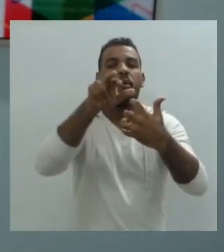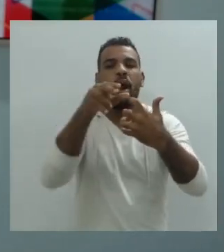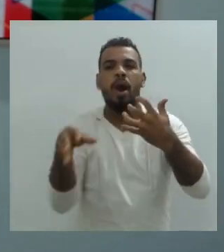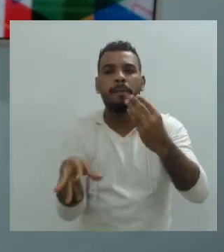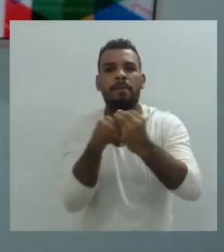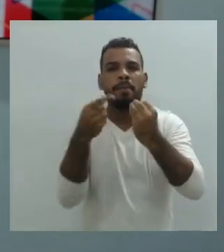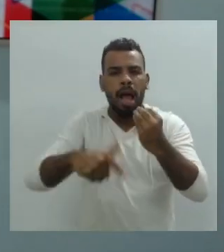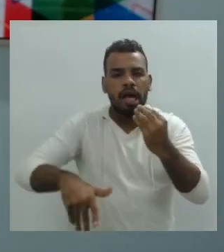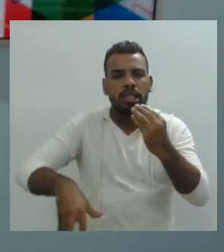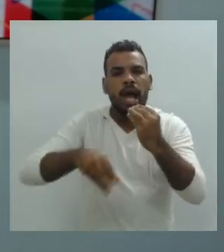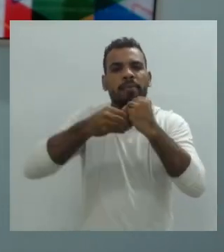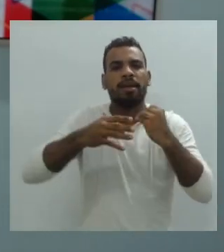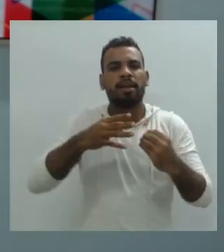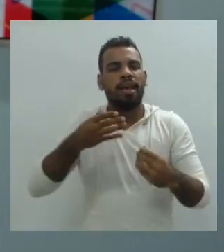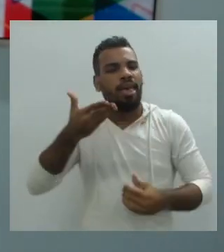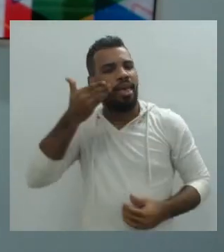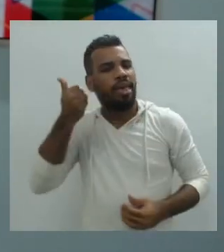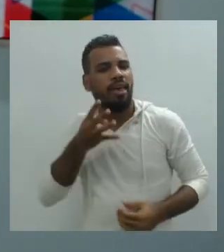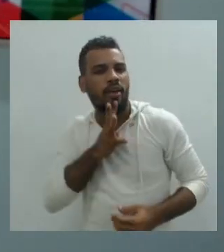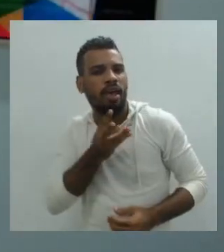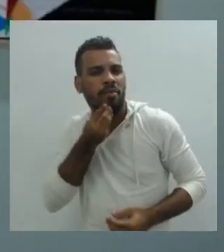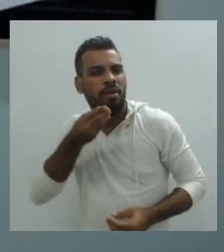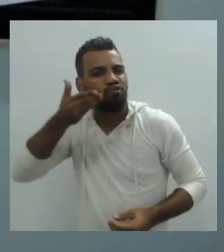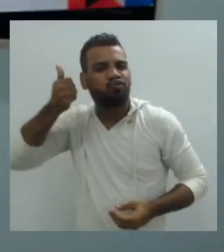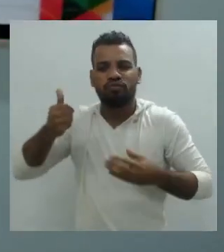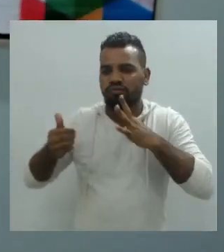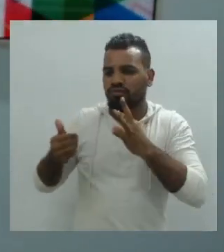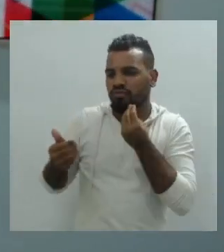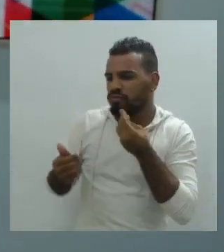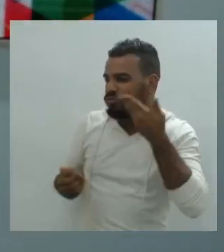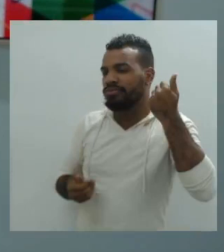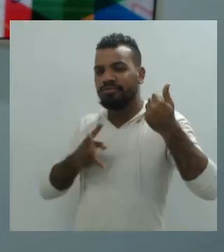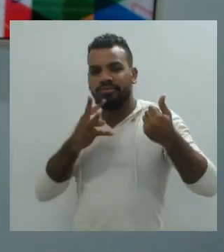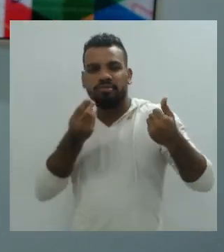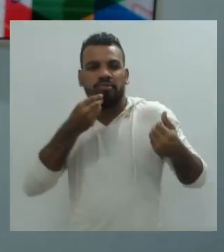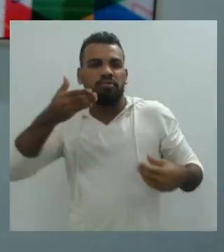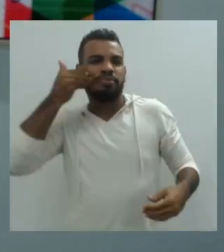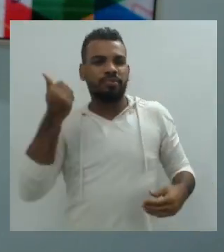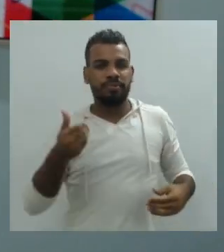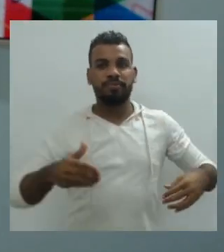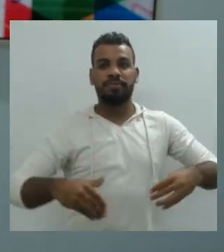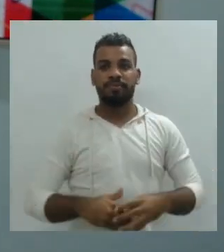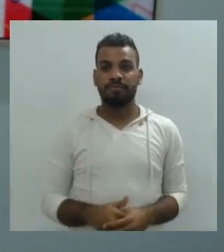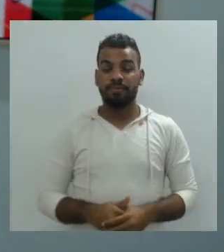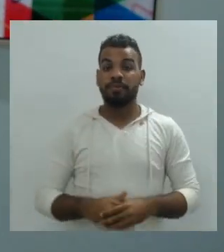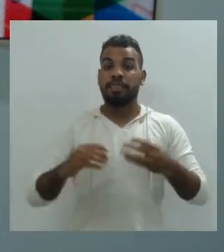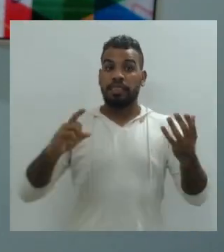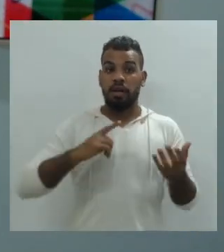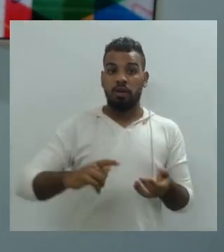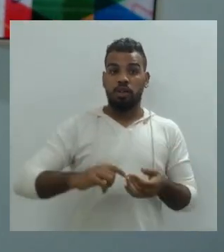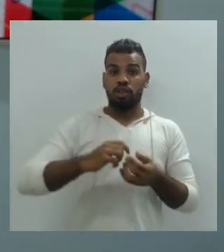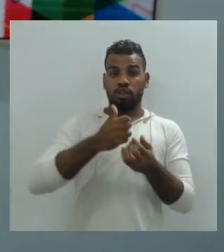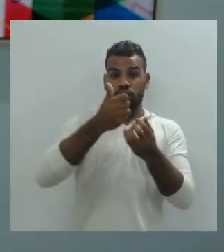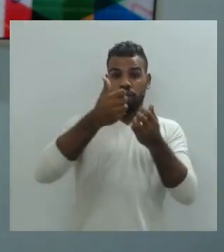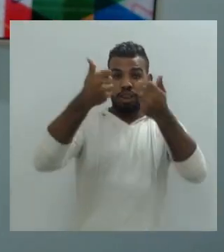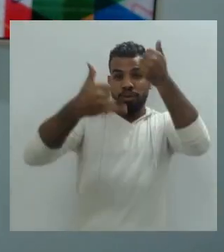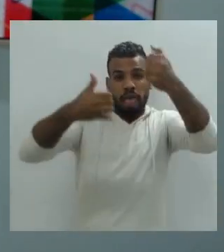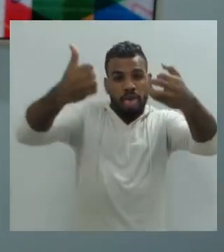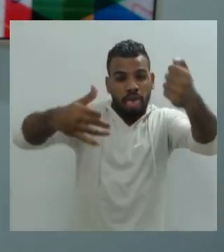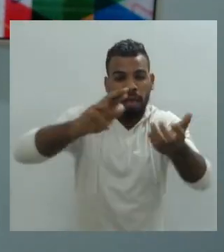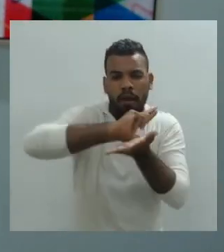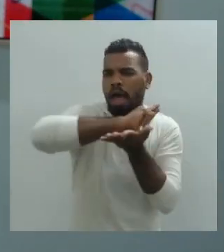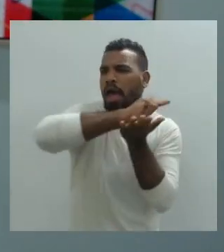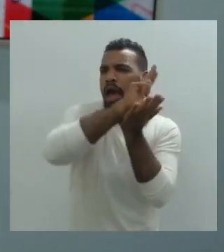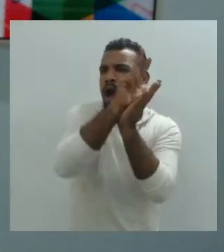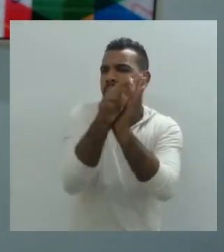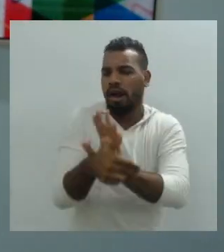o nosso conhecimento sobre o tema. Isso é muito intrigante. Entre as diversas explicações para o surgimento do ser